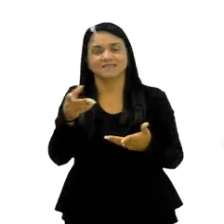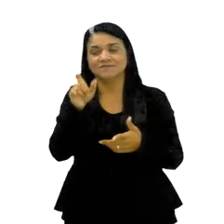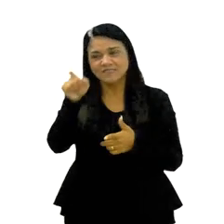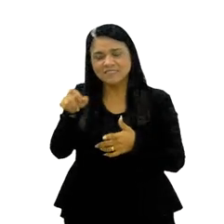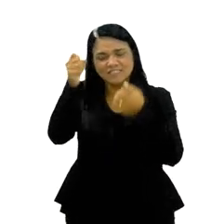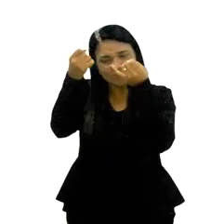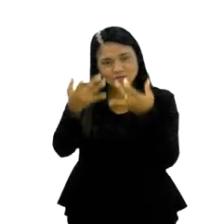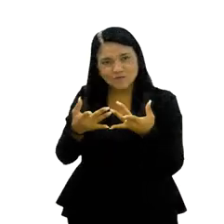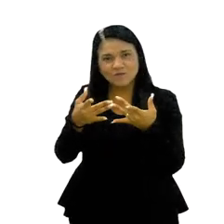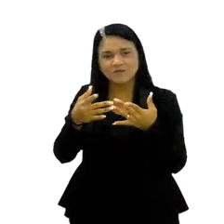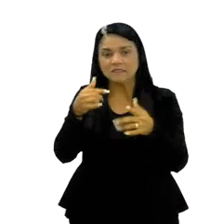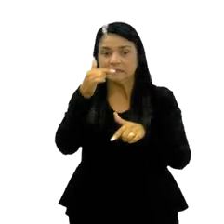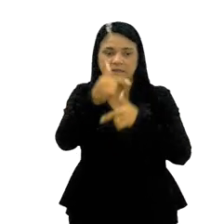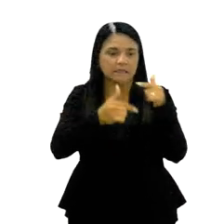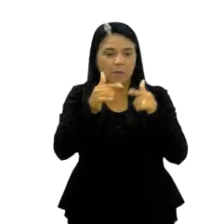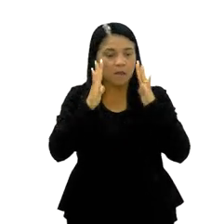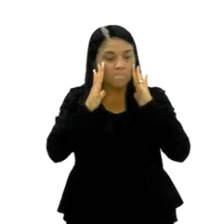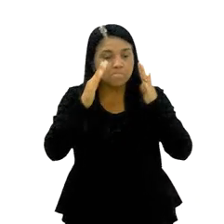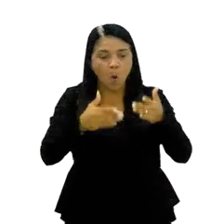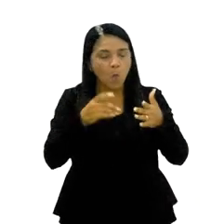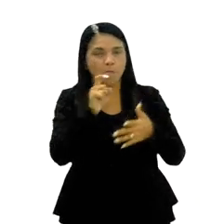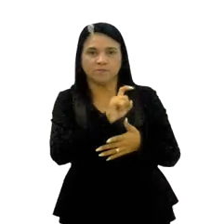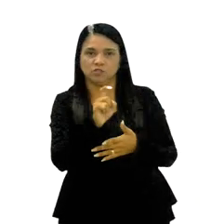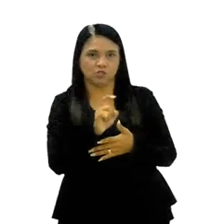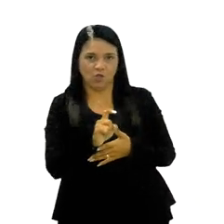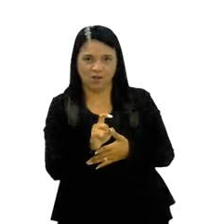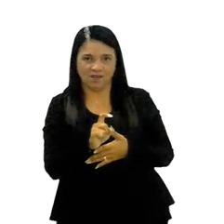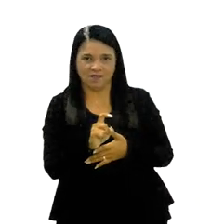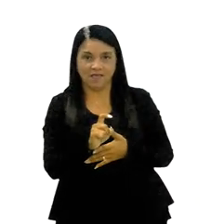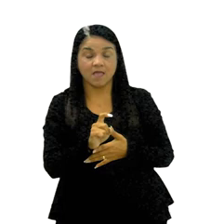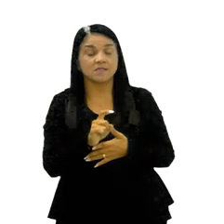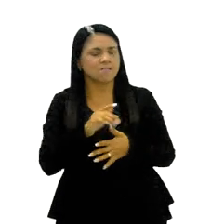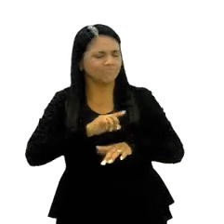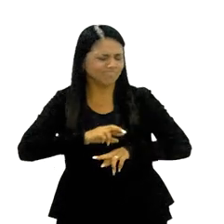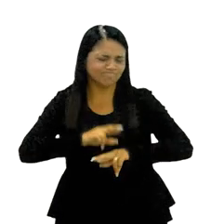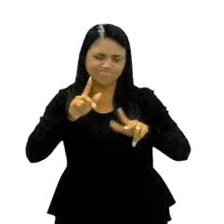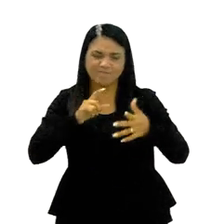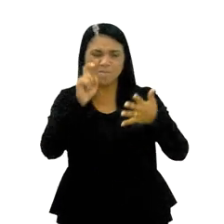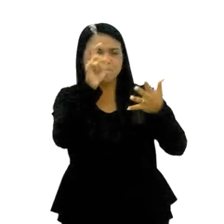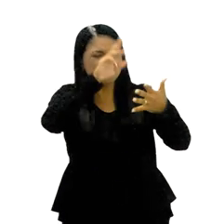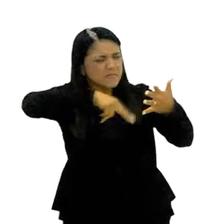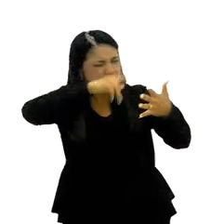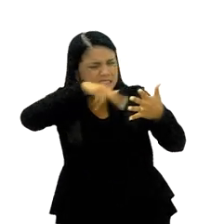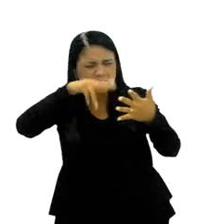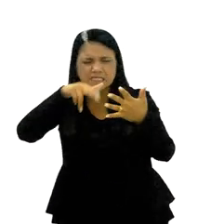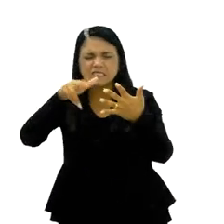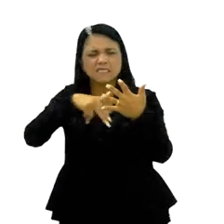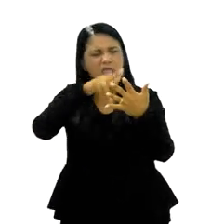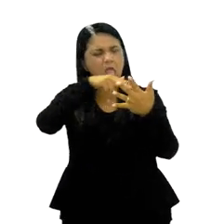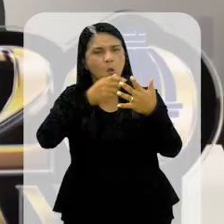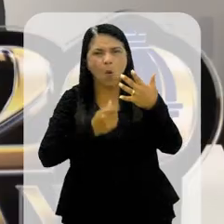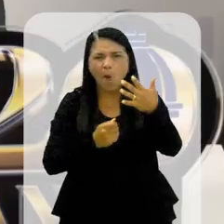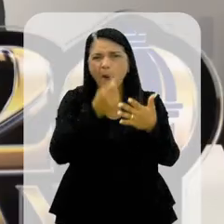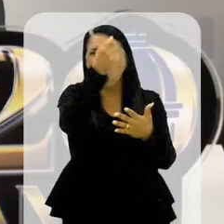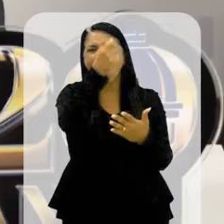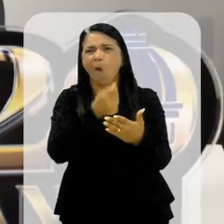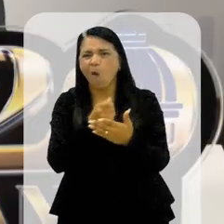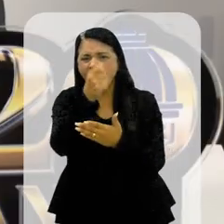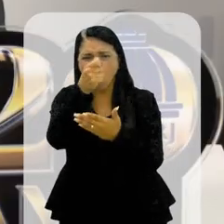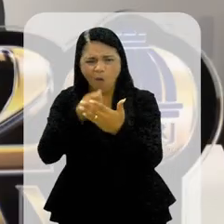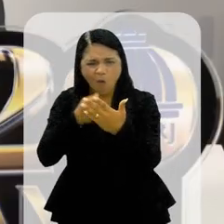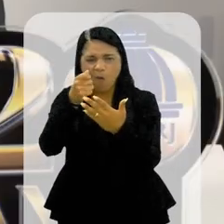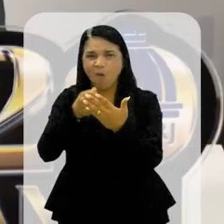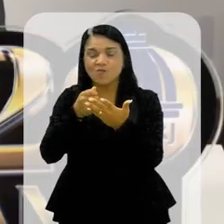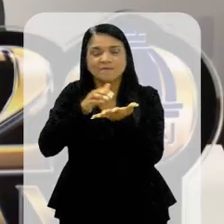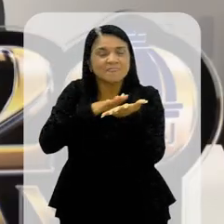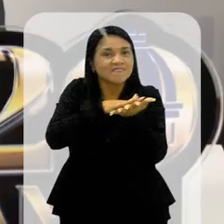Então, como você falou, você não trabalha exclusivamente com pistola, não. É muito pincel, é muita pincelada, é muito